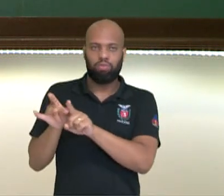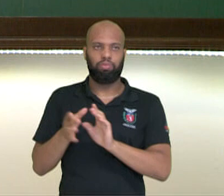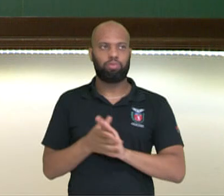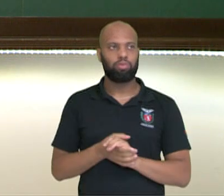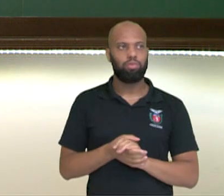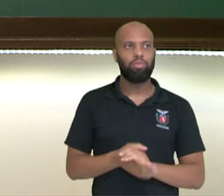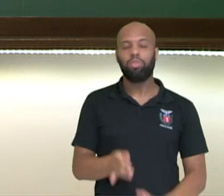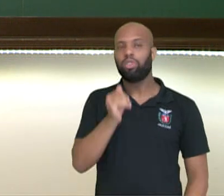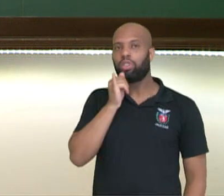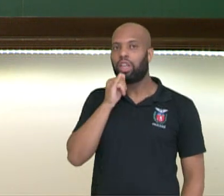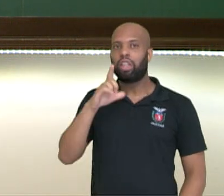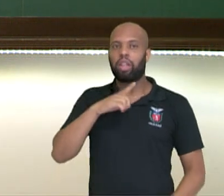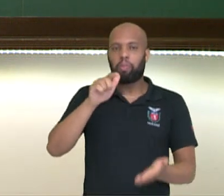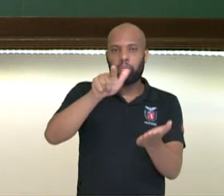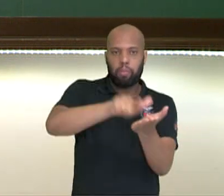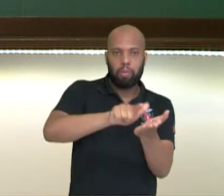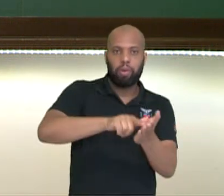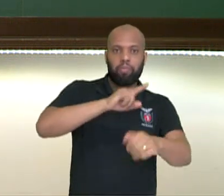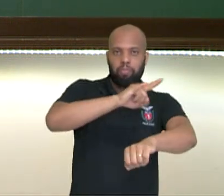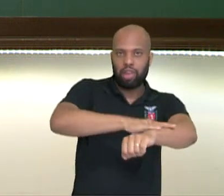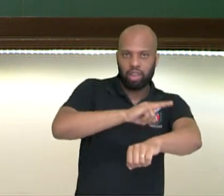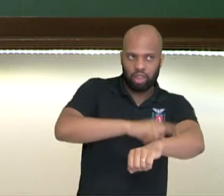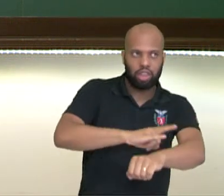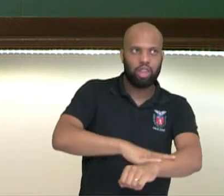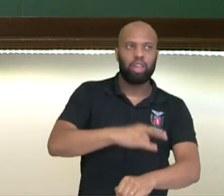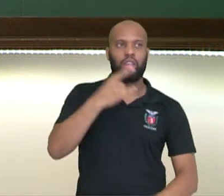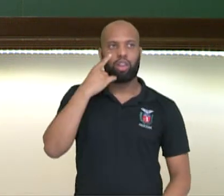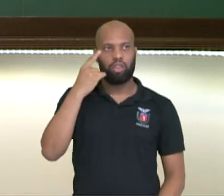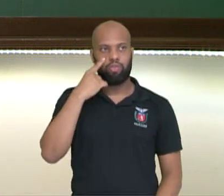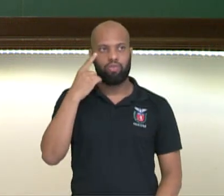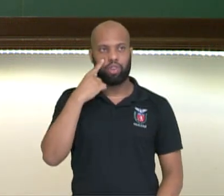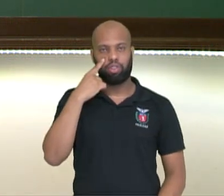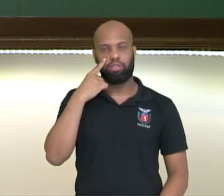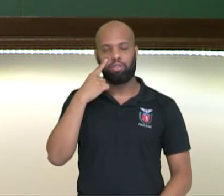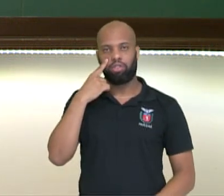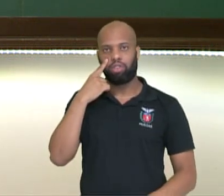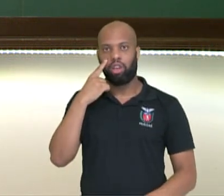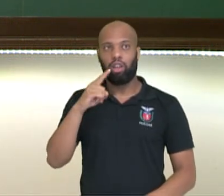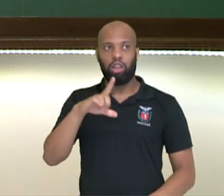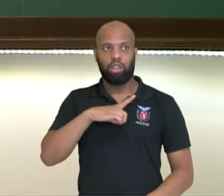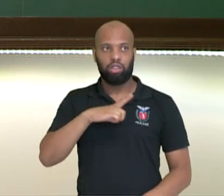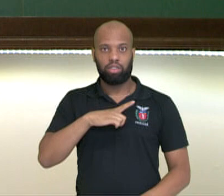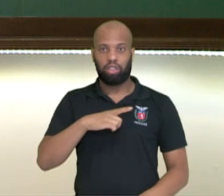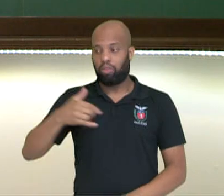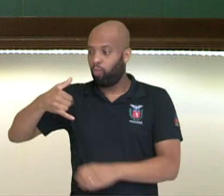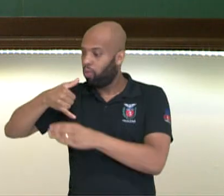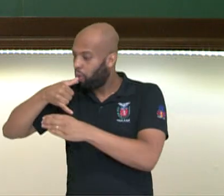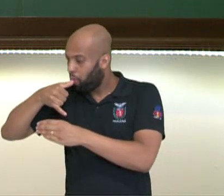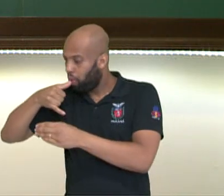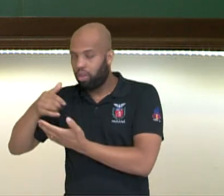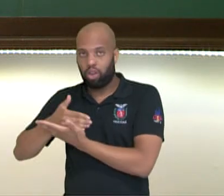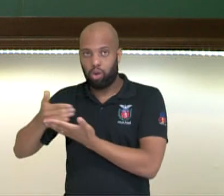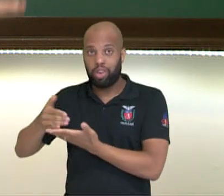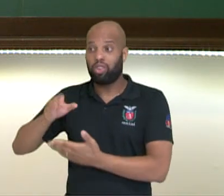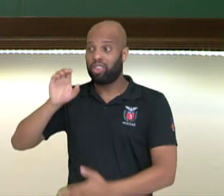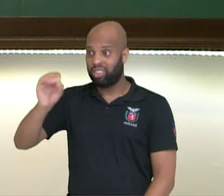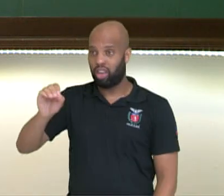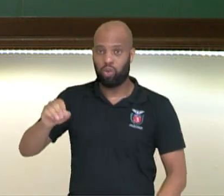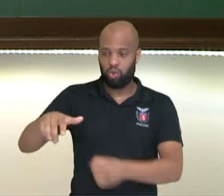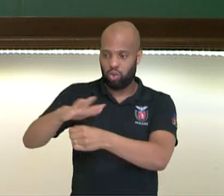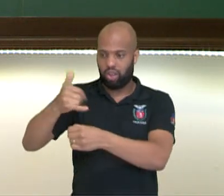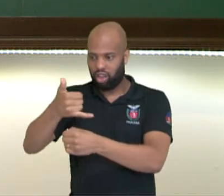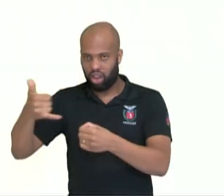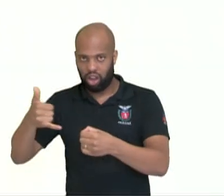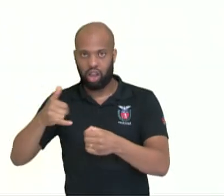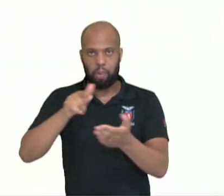exemplo, carga elétrica do papel higiênico no início, está neutro? 0. Carga elétrica do canudinho no início? 0. Os dois estão